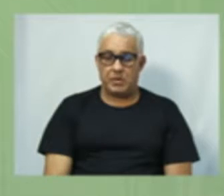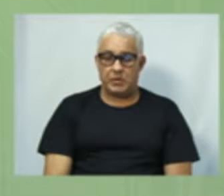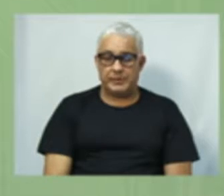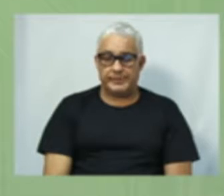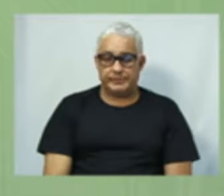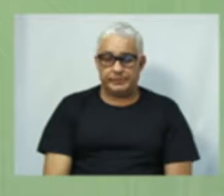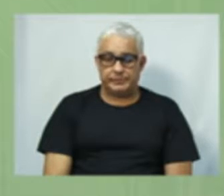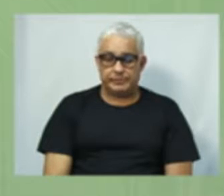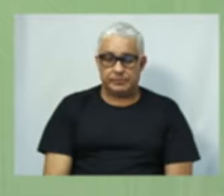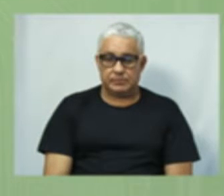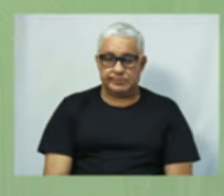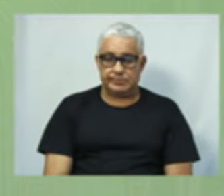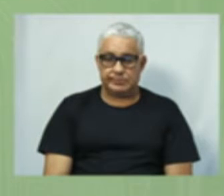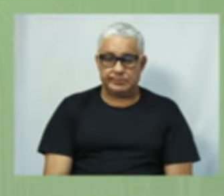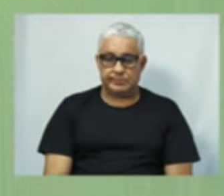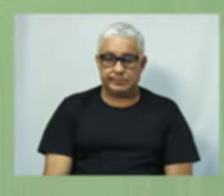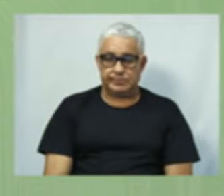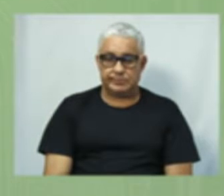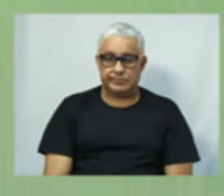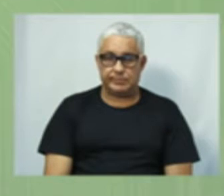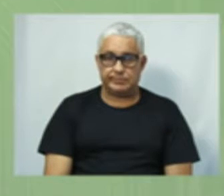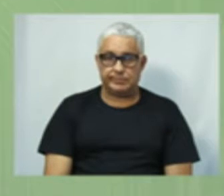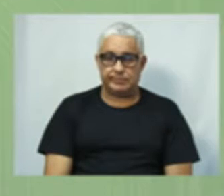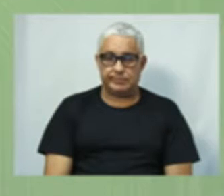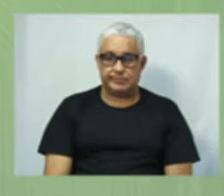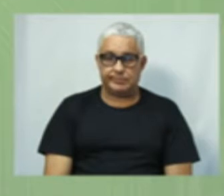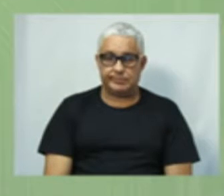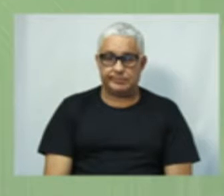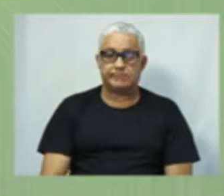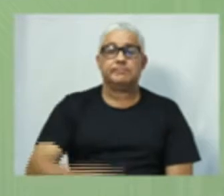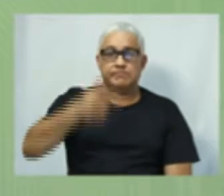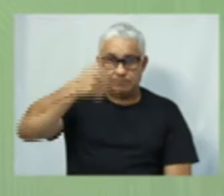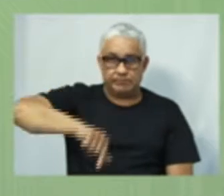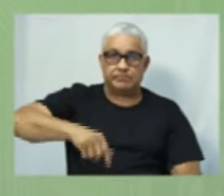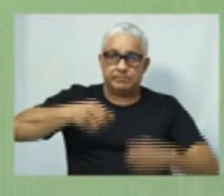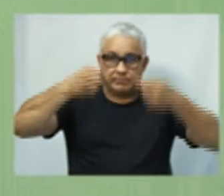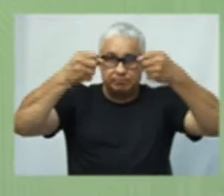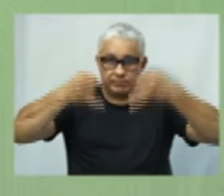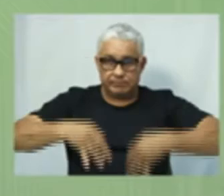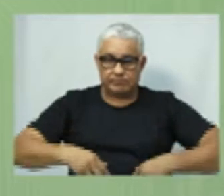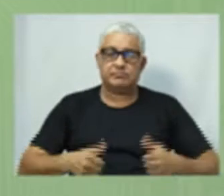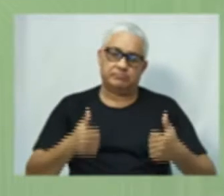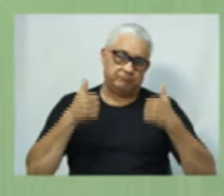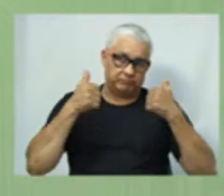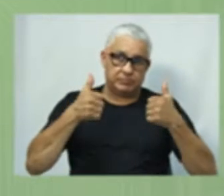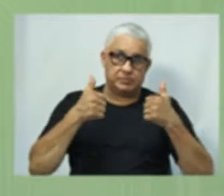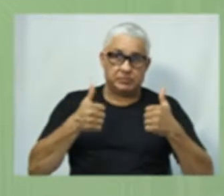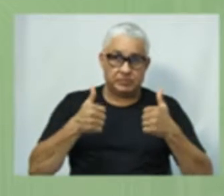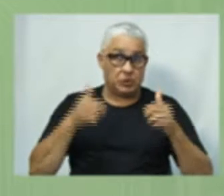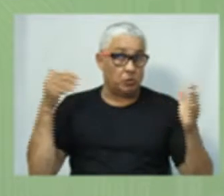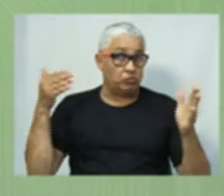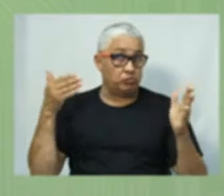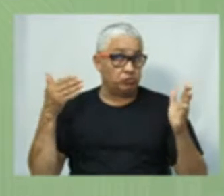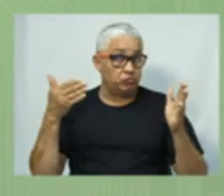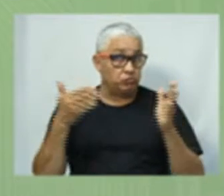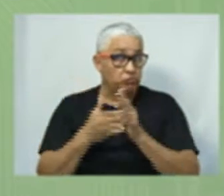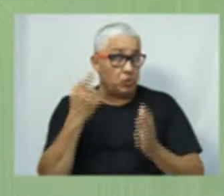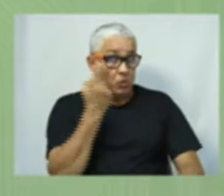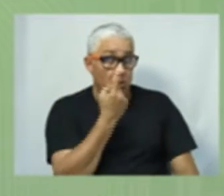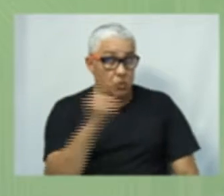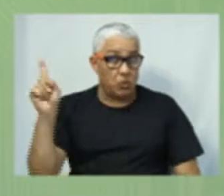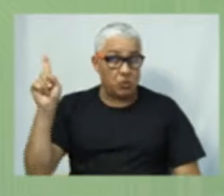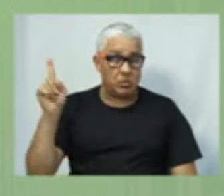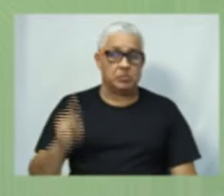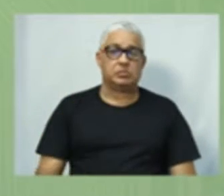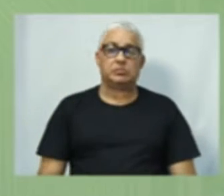2.910. Ufa. Professor, pode explicar mais uma vez? Posso. Mas é a última agora chega, tá ok? Vamos